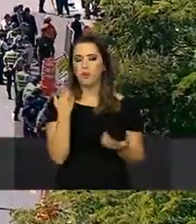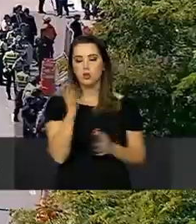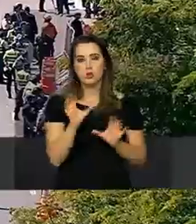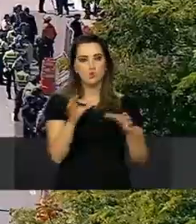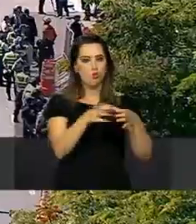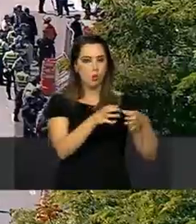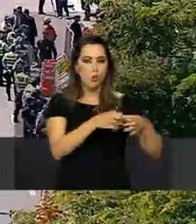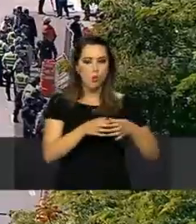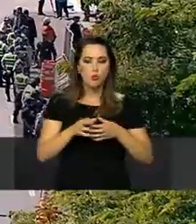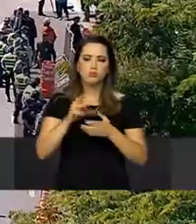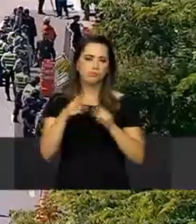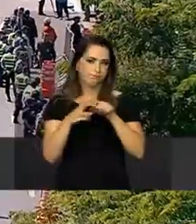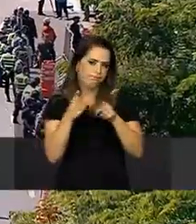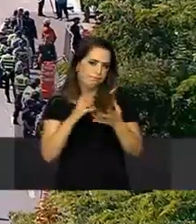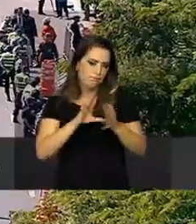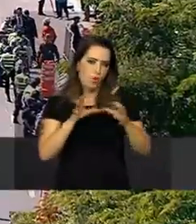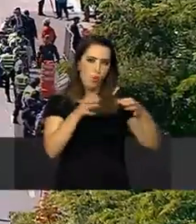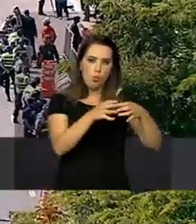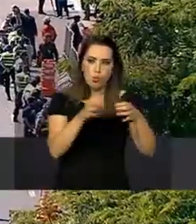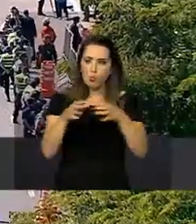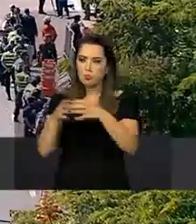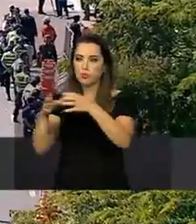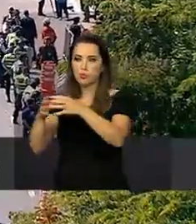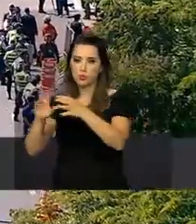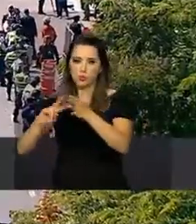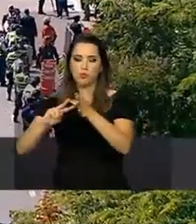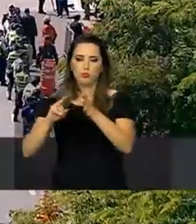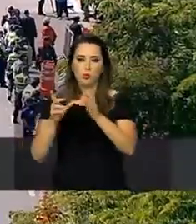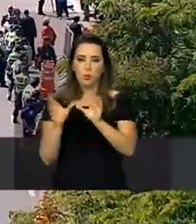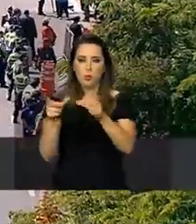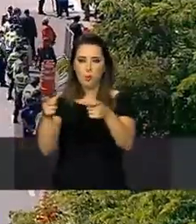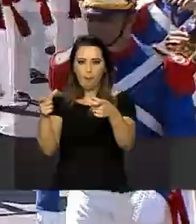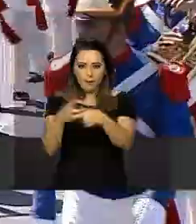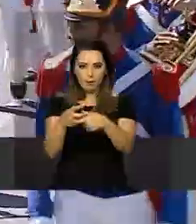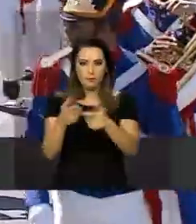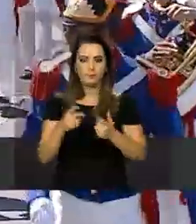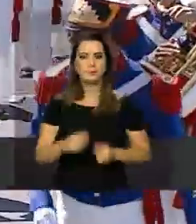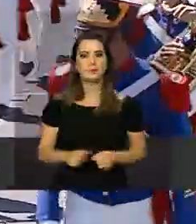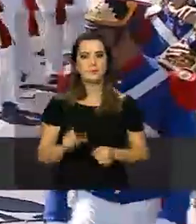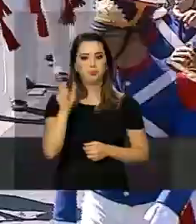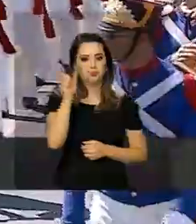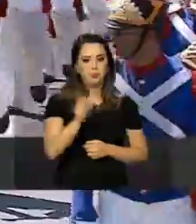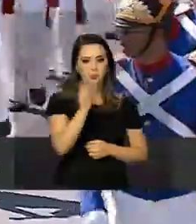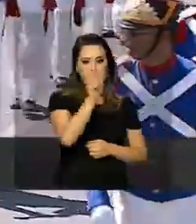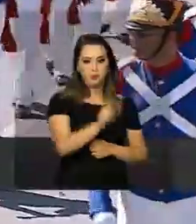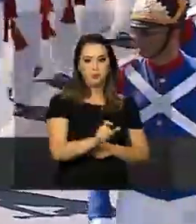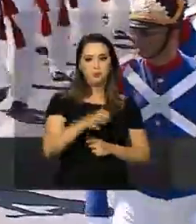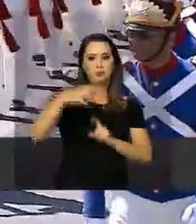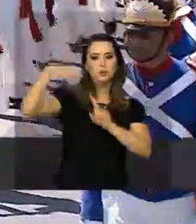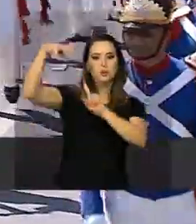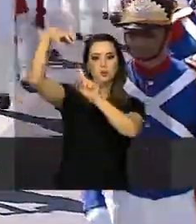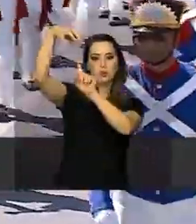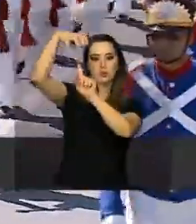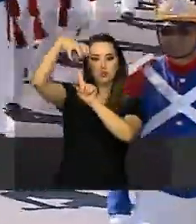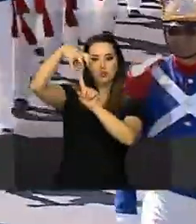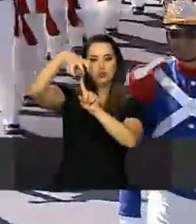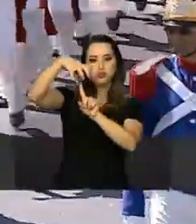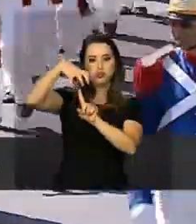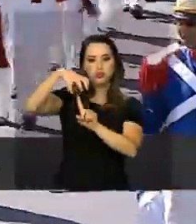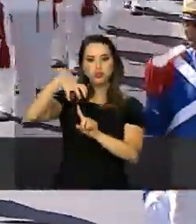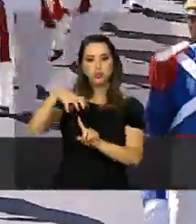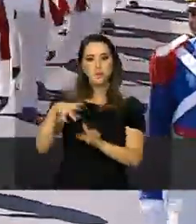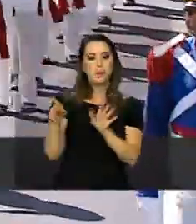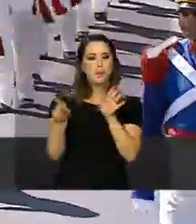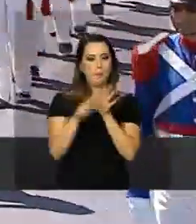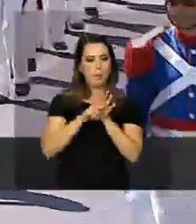uma parcela, assim, um grupamento para simbolizar essas tropas. Os paraquedistas são força de ação rápida do Exército,